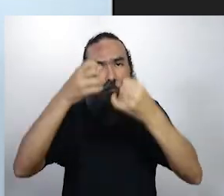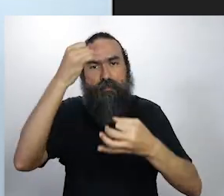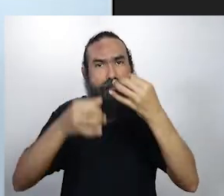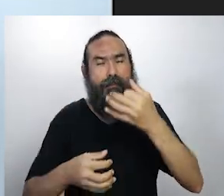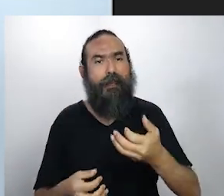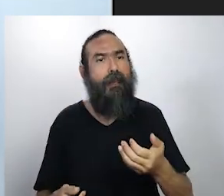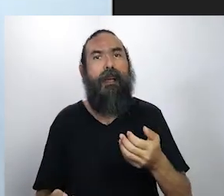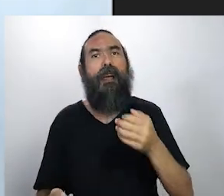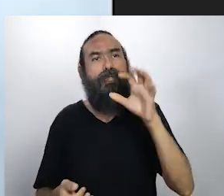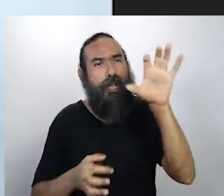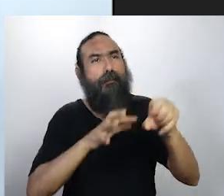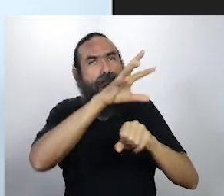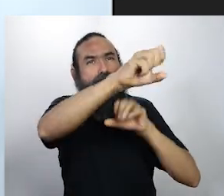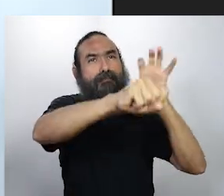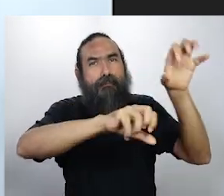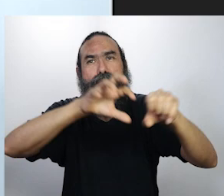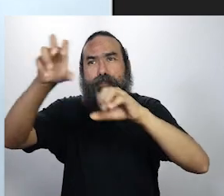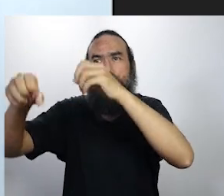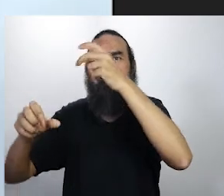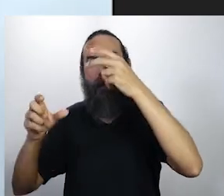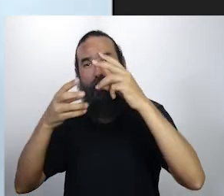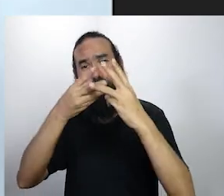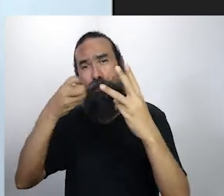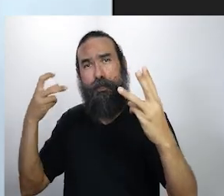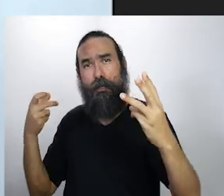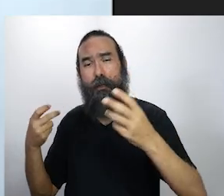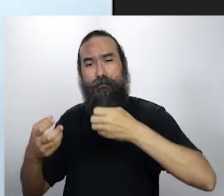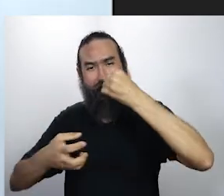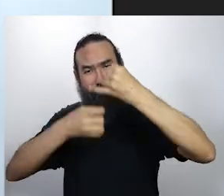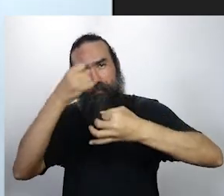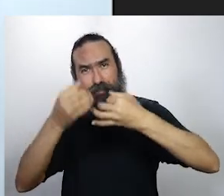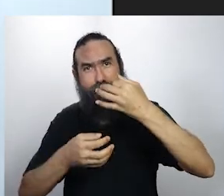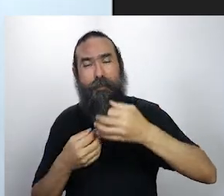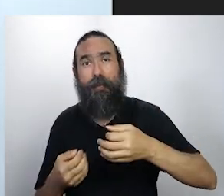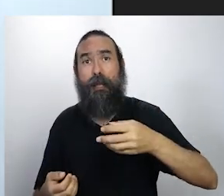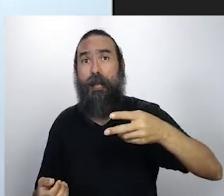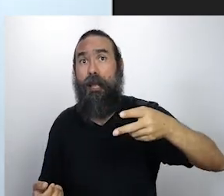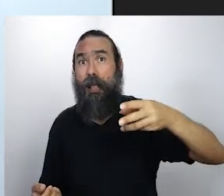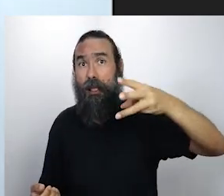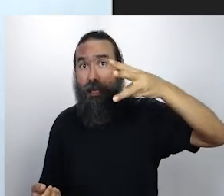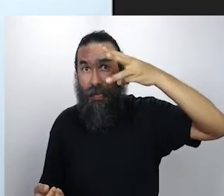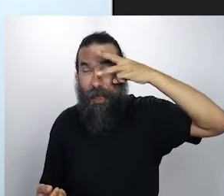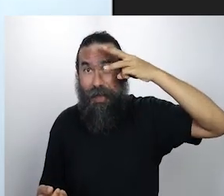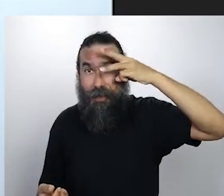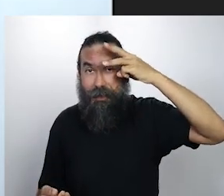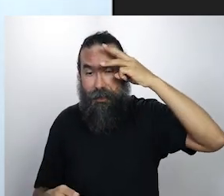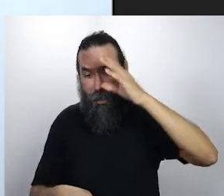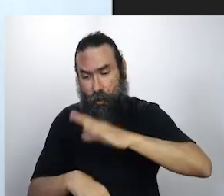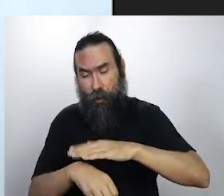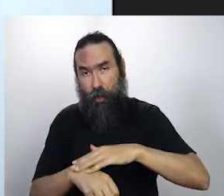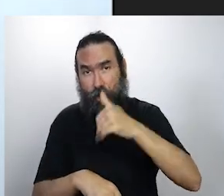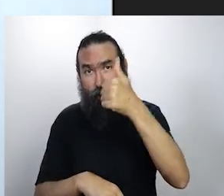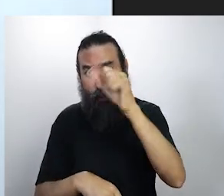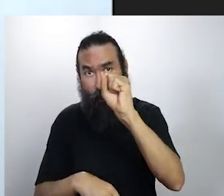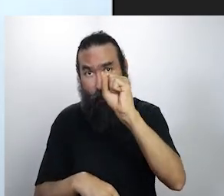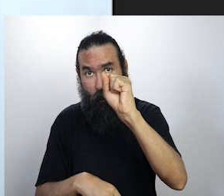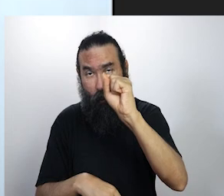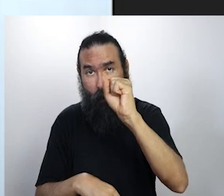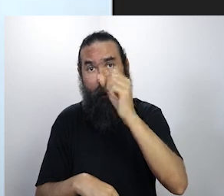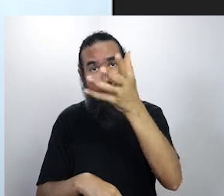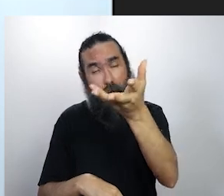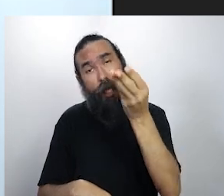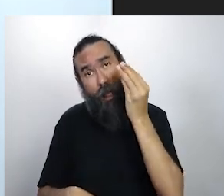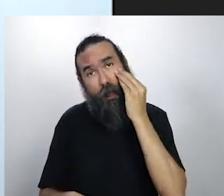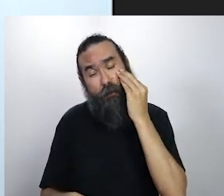às 18 horas. Só queria compartilhar e deixar o convite aí para quem quiser saber um pouquinho mais do nosso estado. É